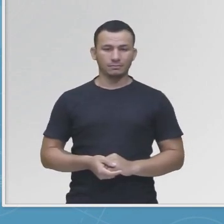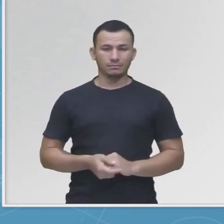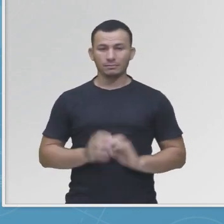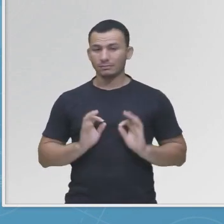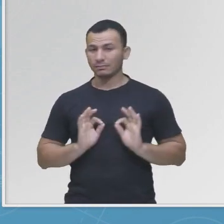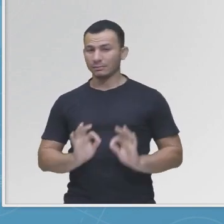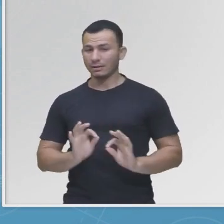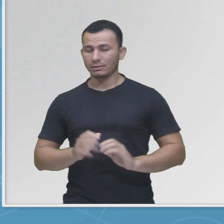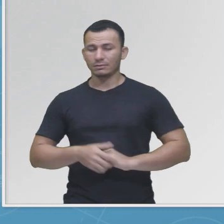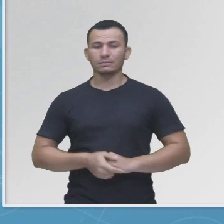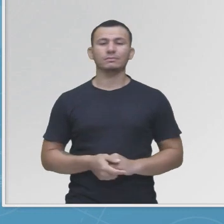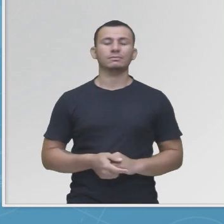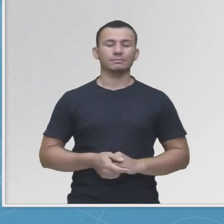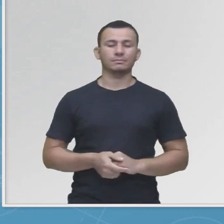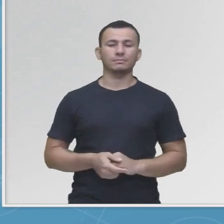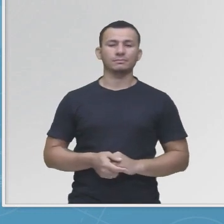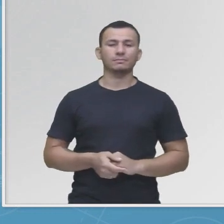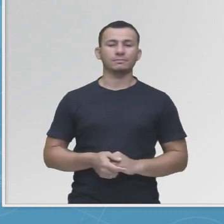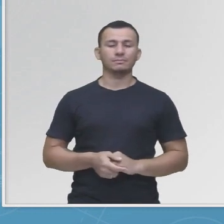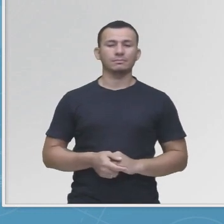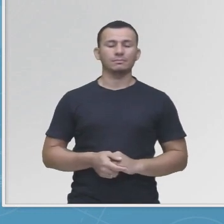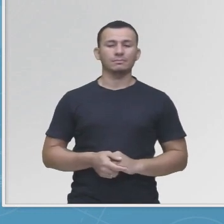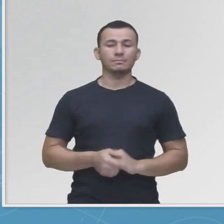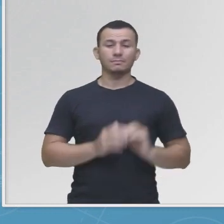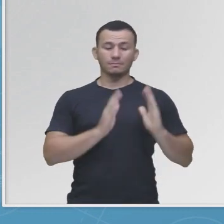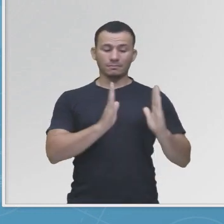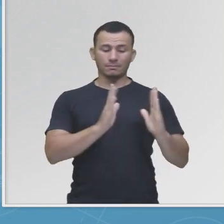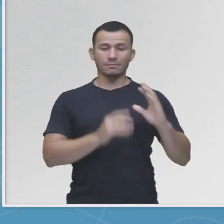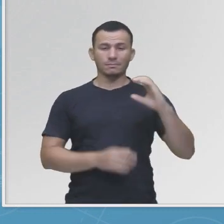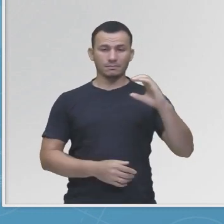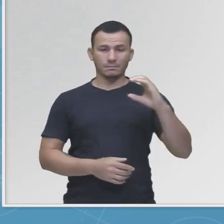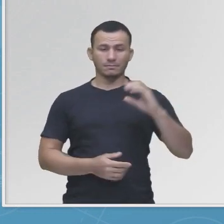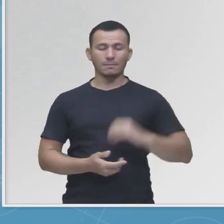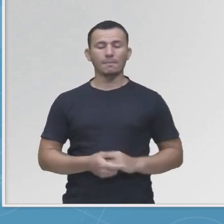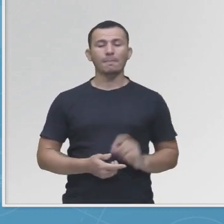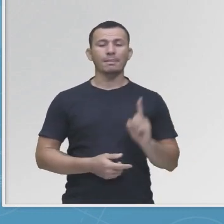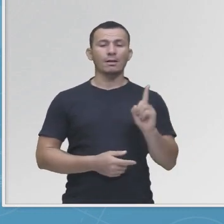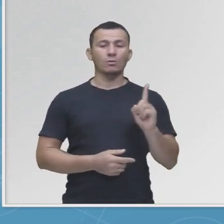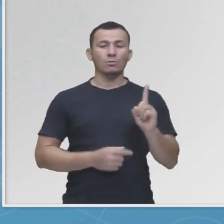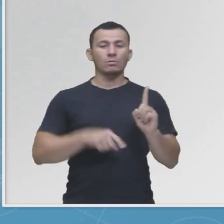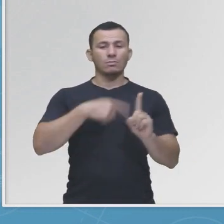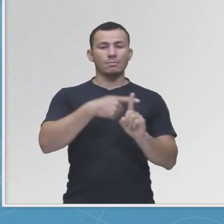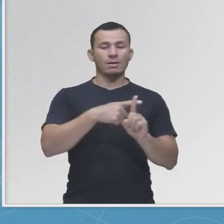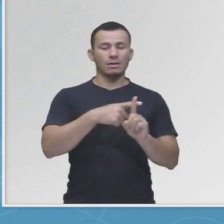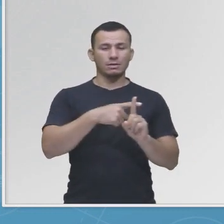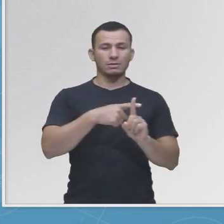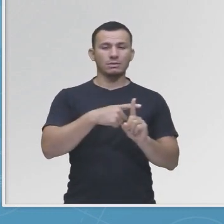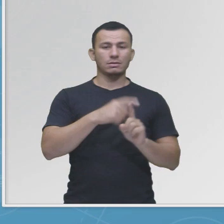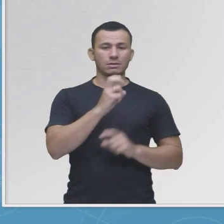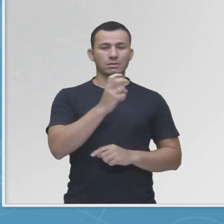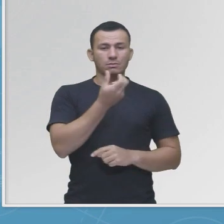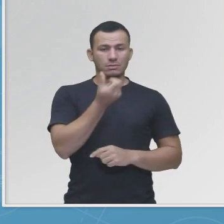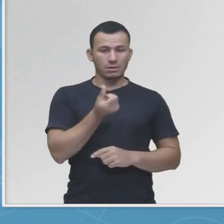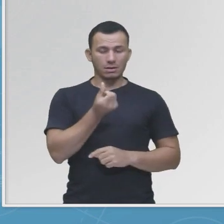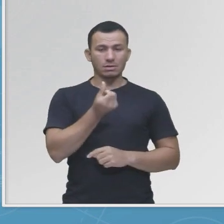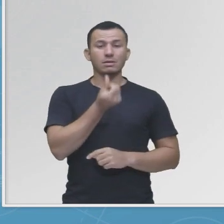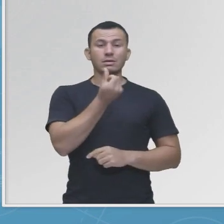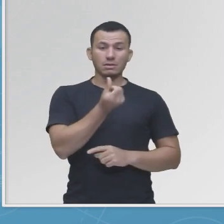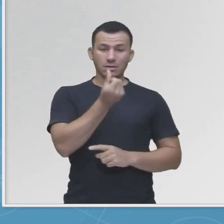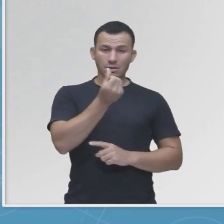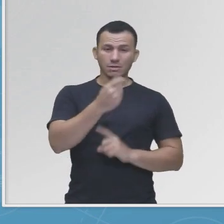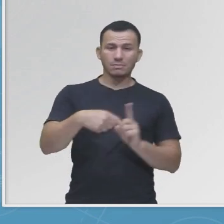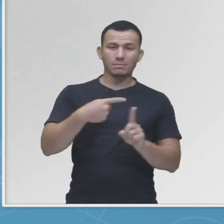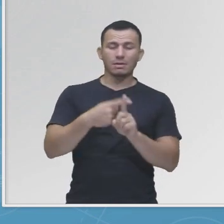Correto? Somando agora as centenas, nós vamos ter 1 mais 5, 6. 6